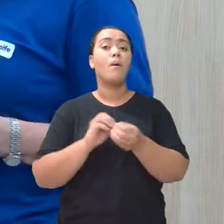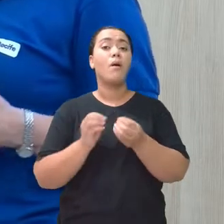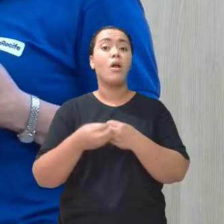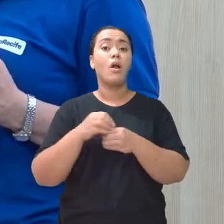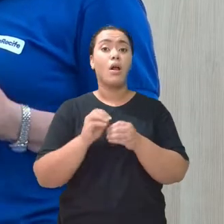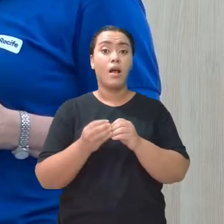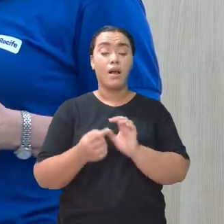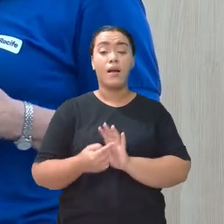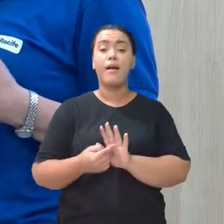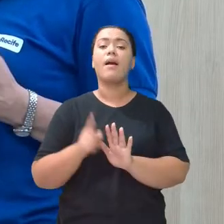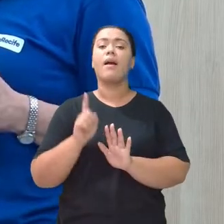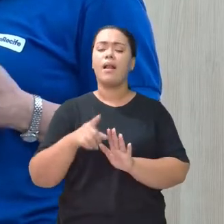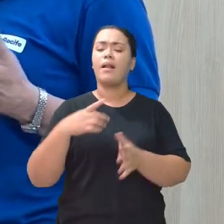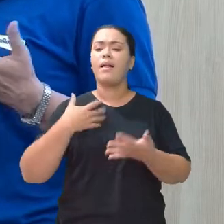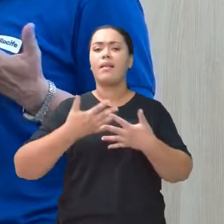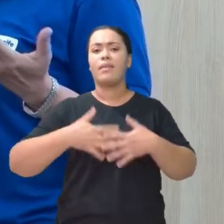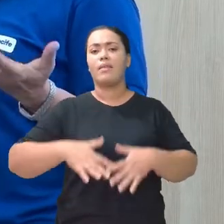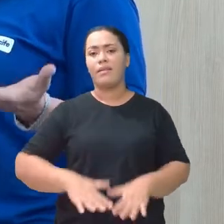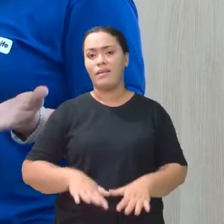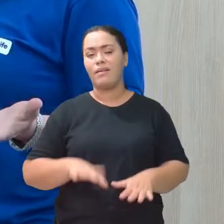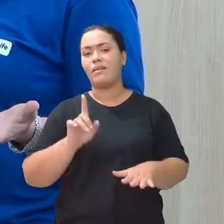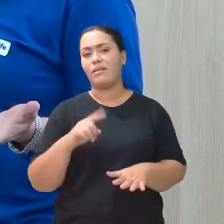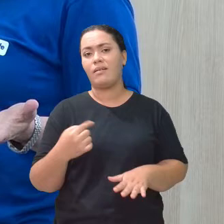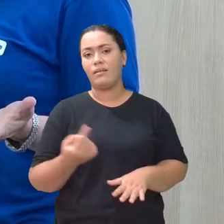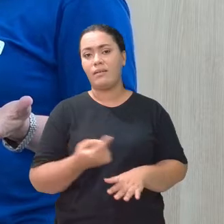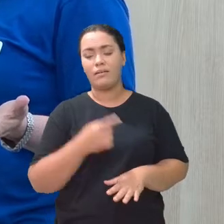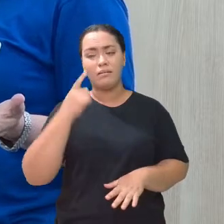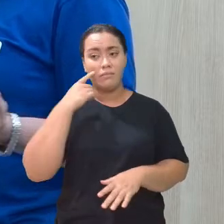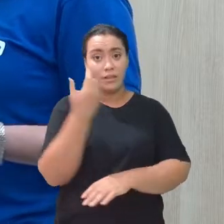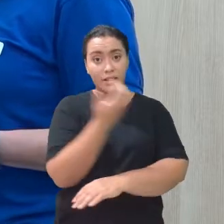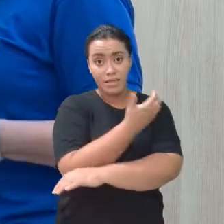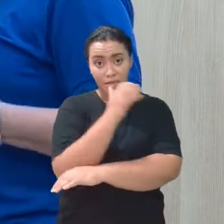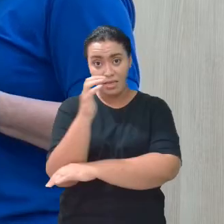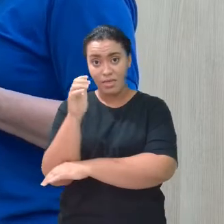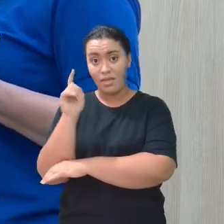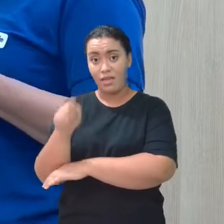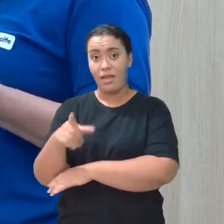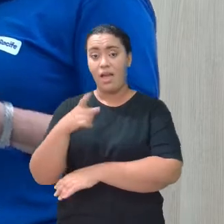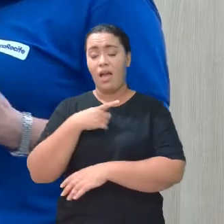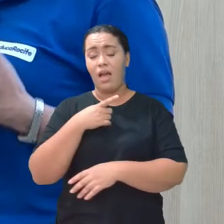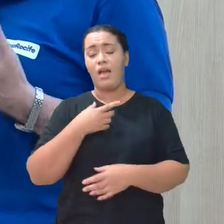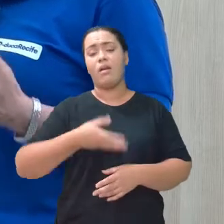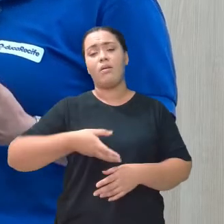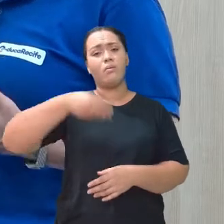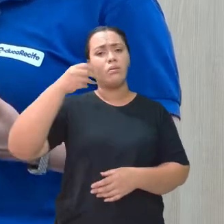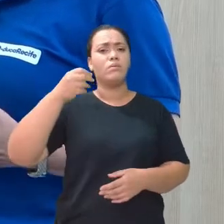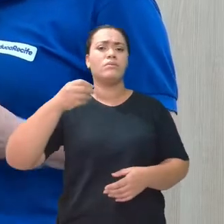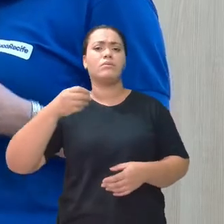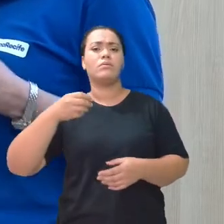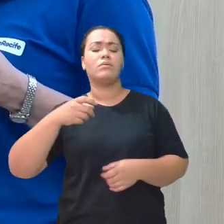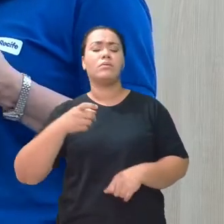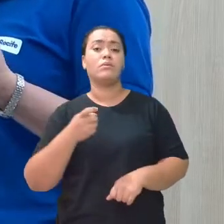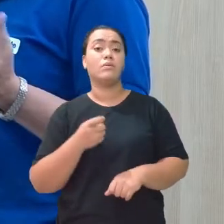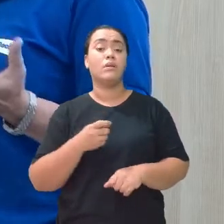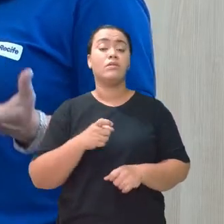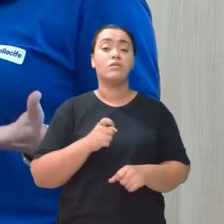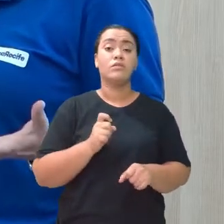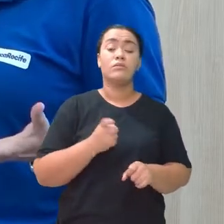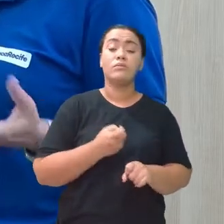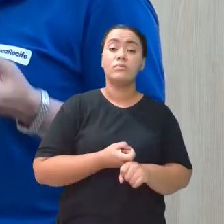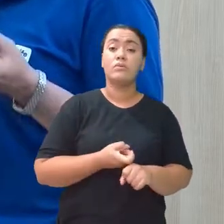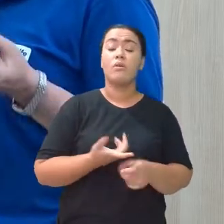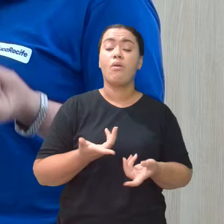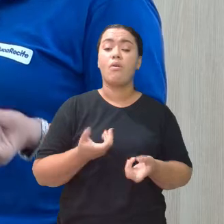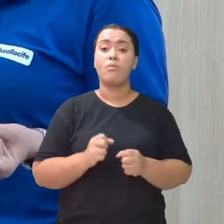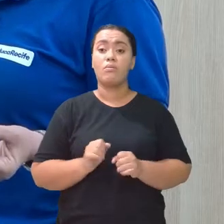a água ela adquire naturalmente, nós vemos na natureza, água sólida, líquida, gasosa. Então, onde é que eu encontro água